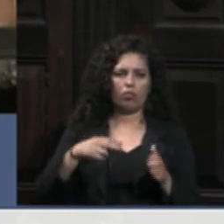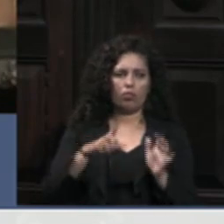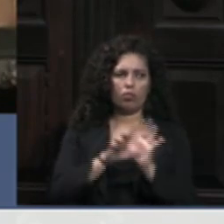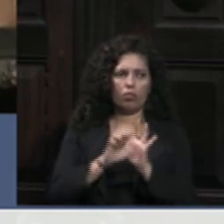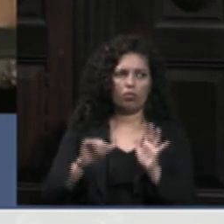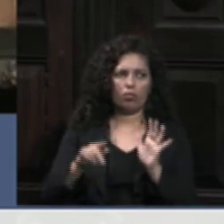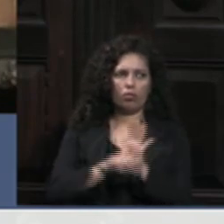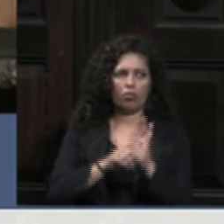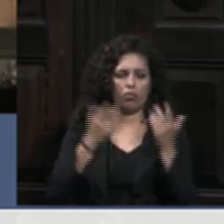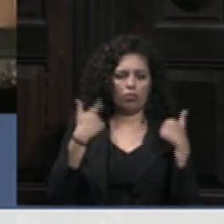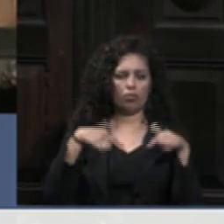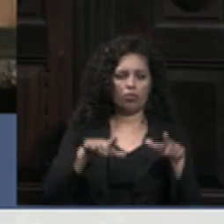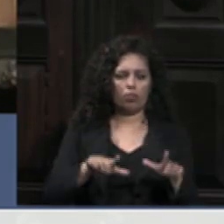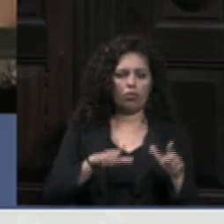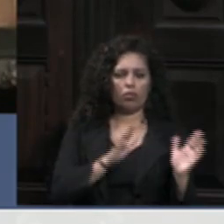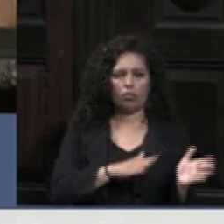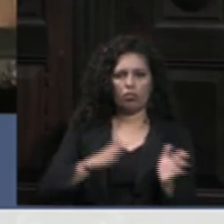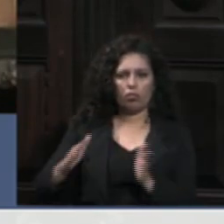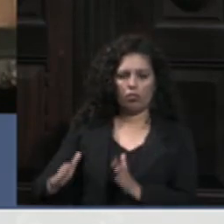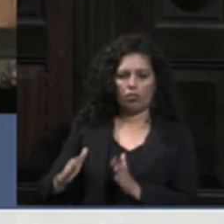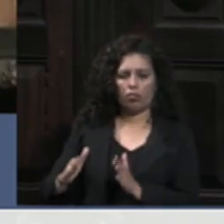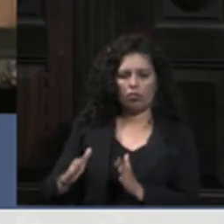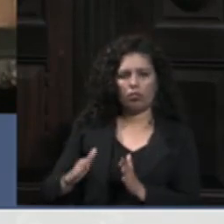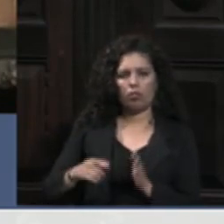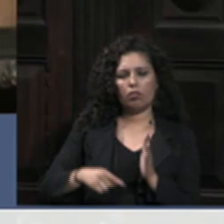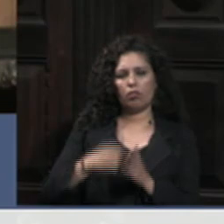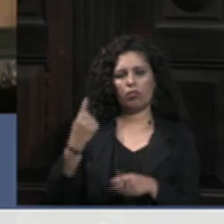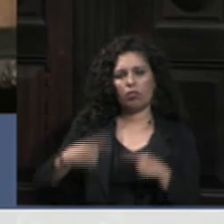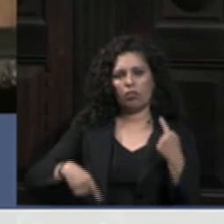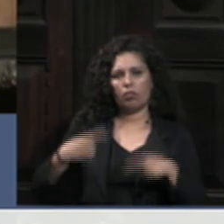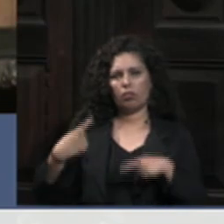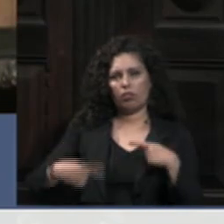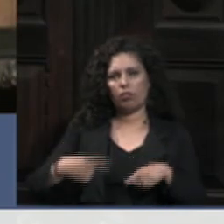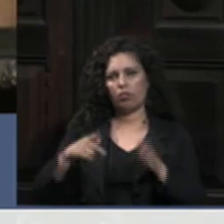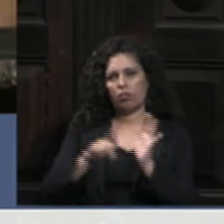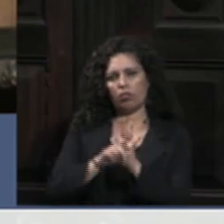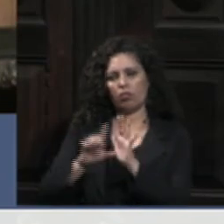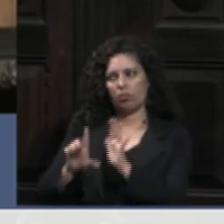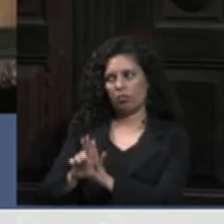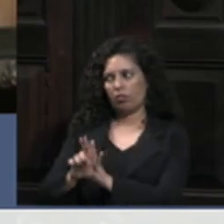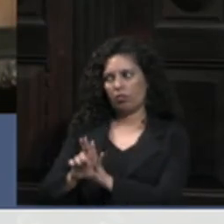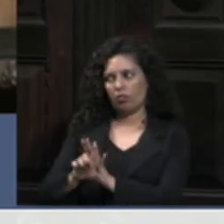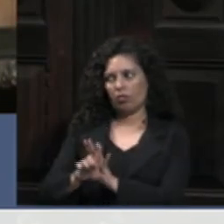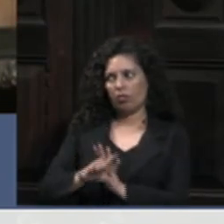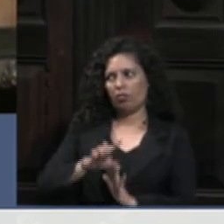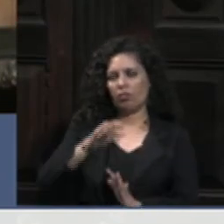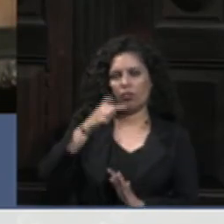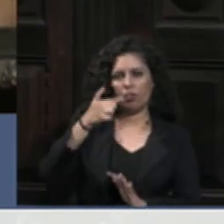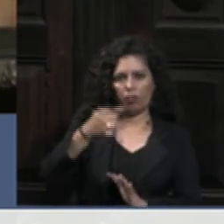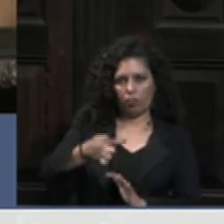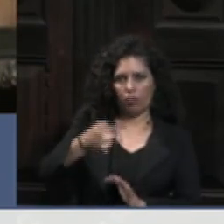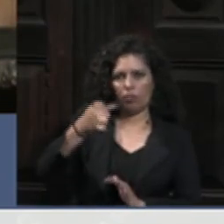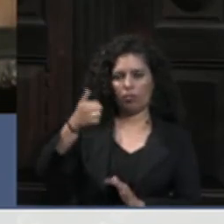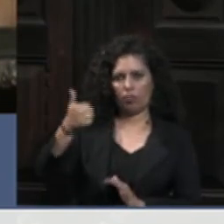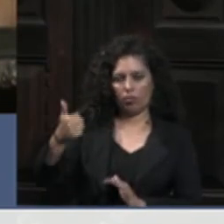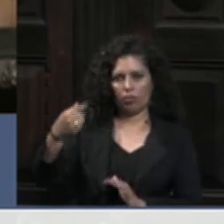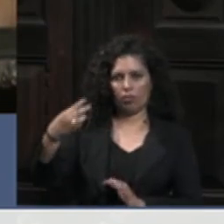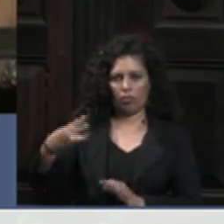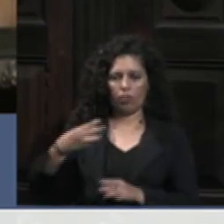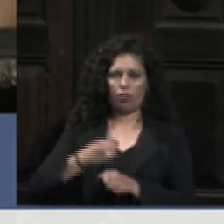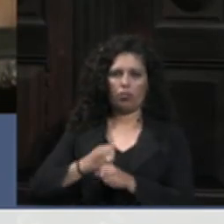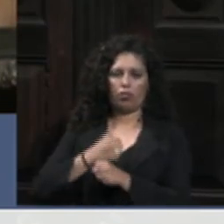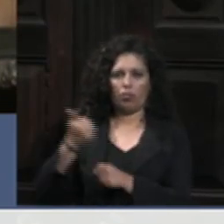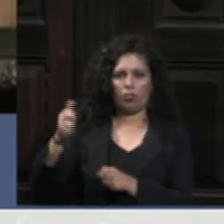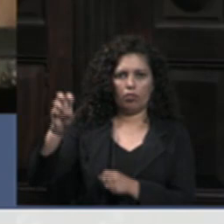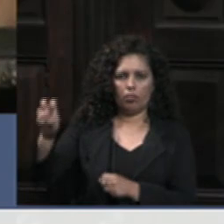Interno. Em tramitação ordinária, em primeira discussão, projeto de lei número 713/2015,